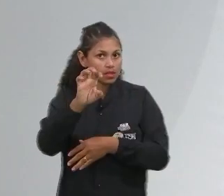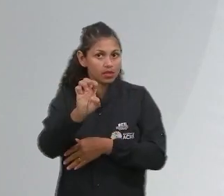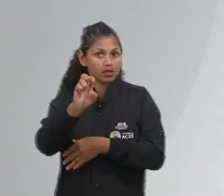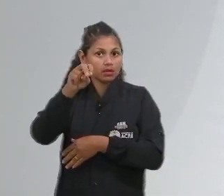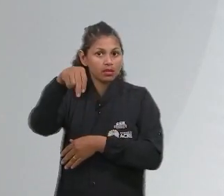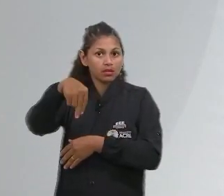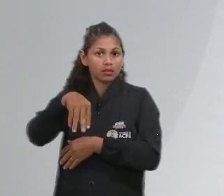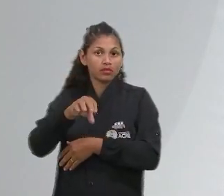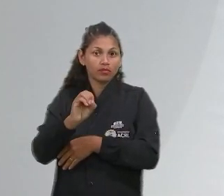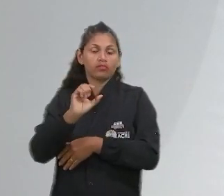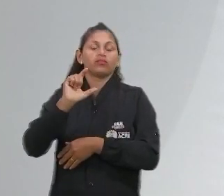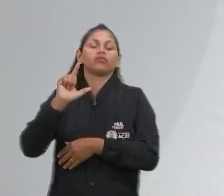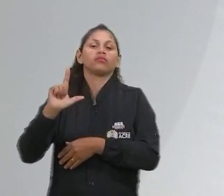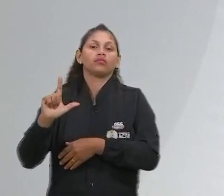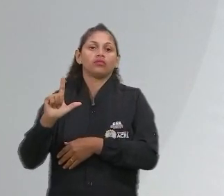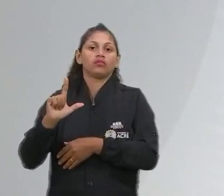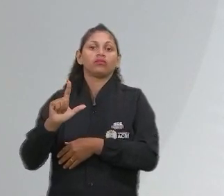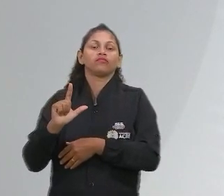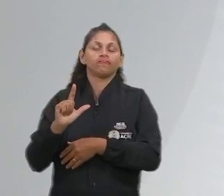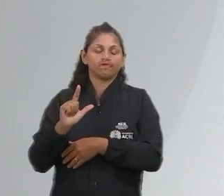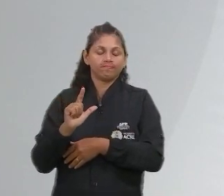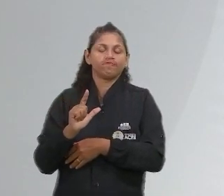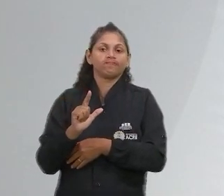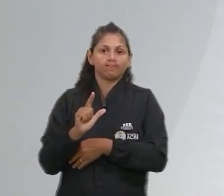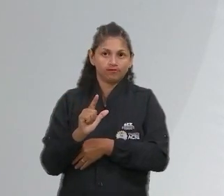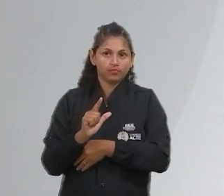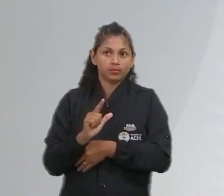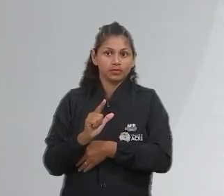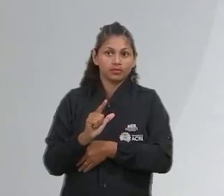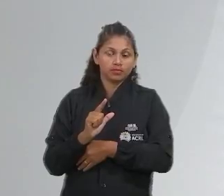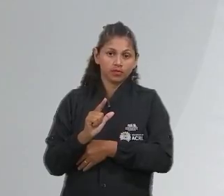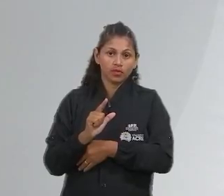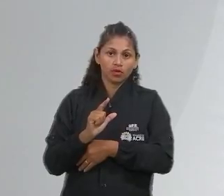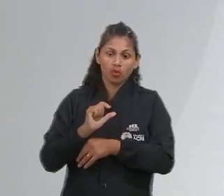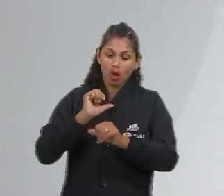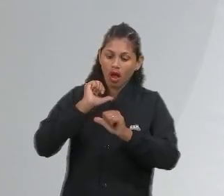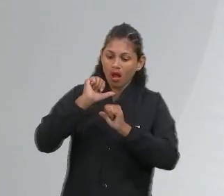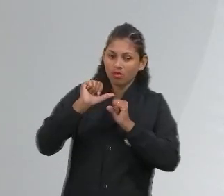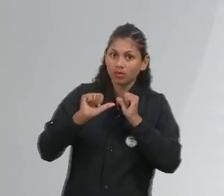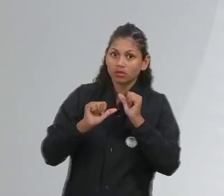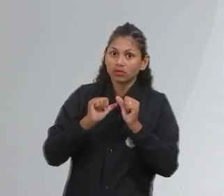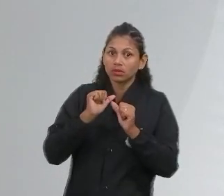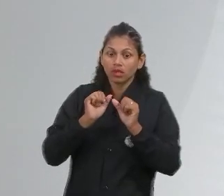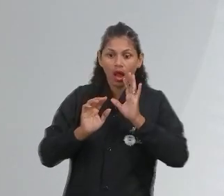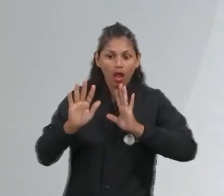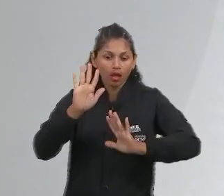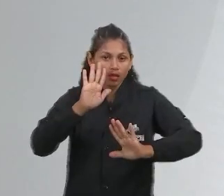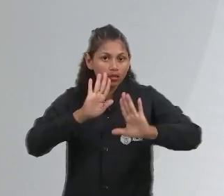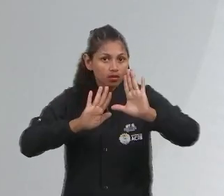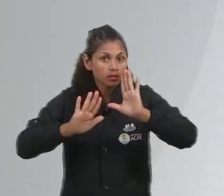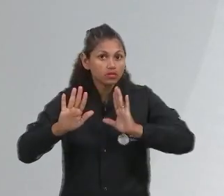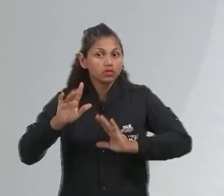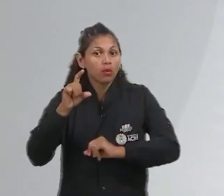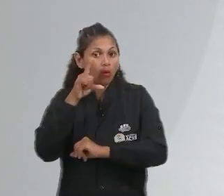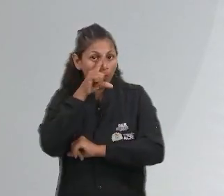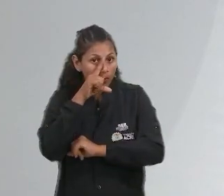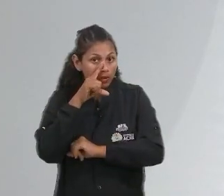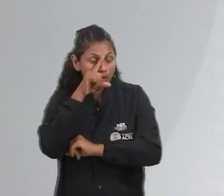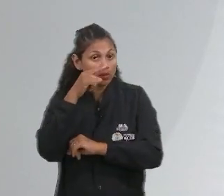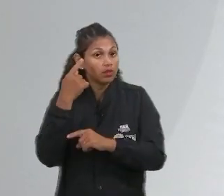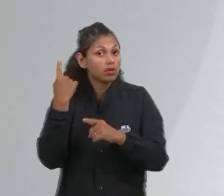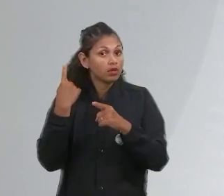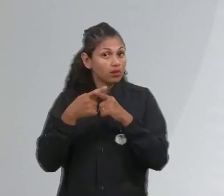aí uma troca aí, você pode errar uma questão inteira devido a isso. Então, preste bastante atenção. Já